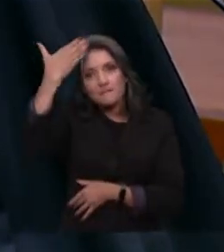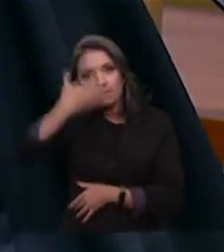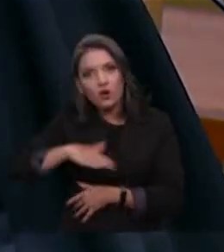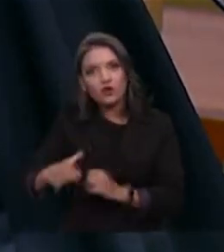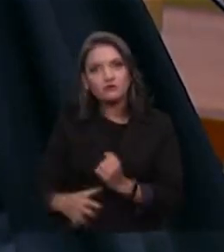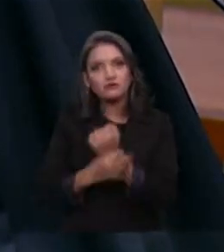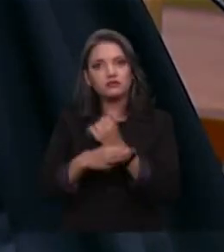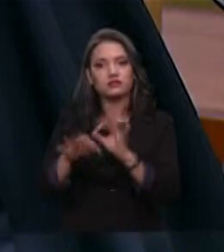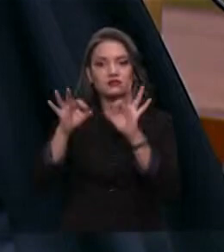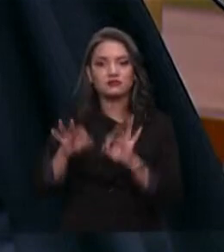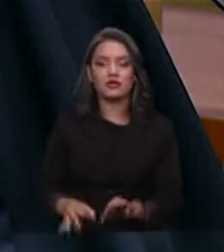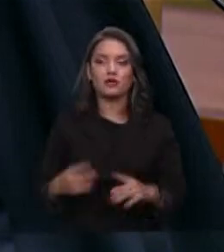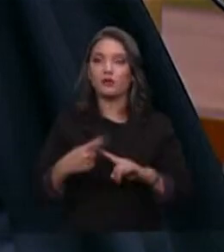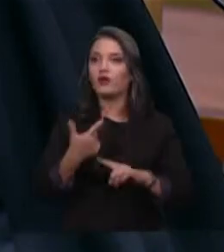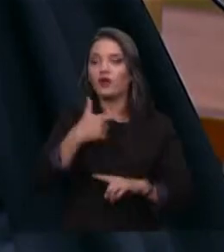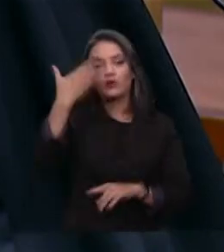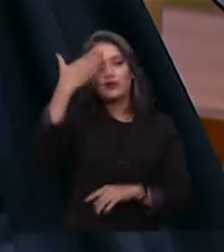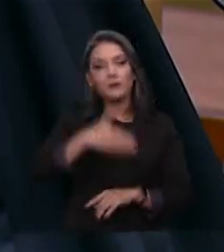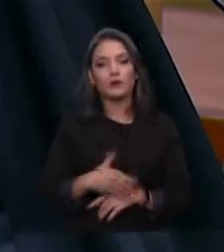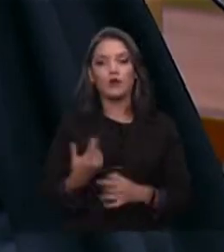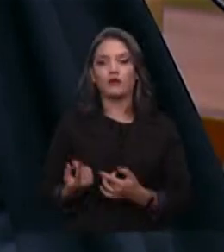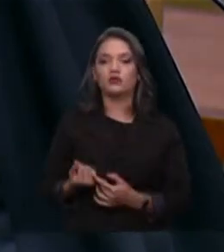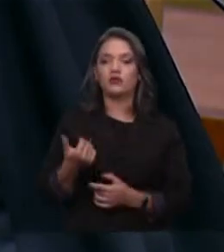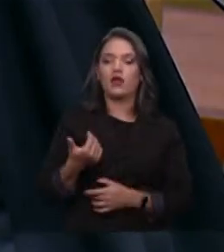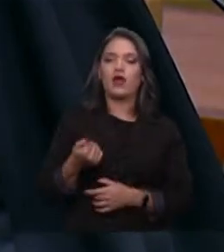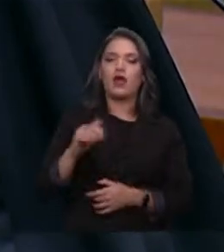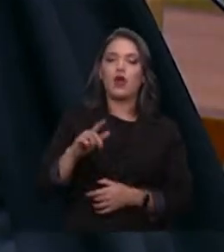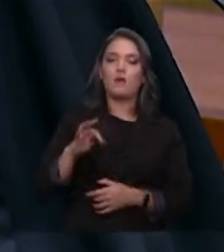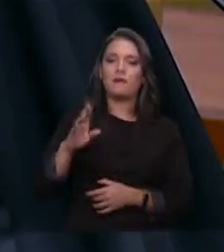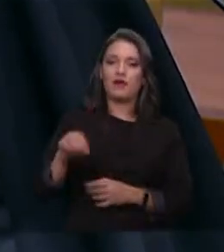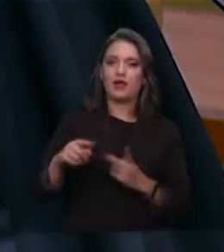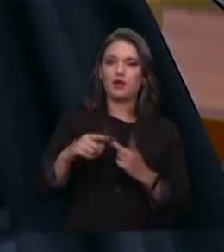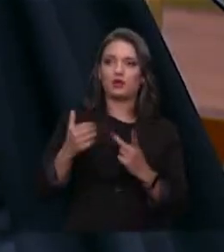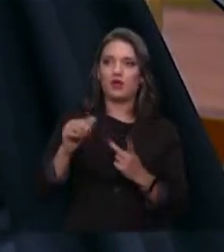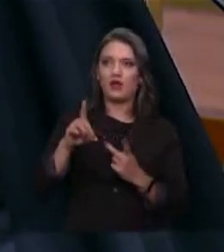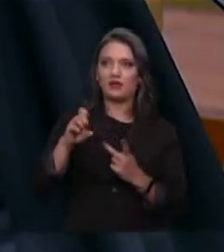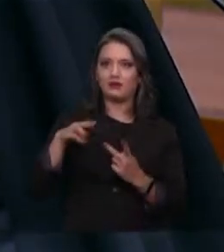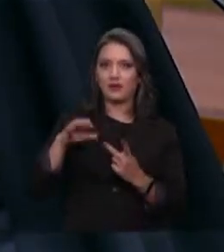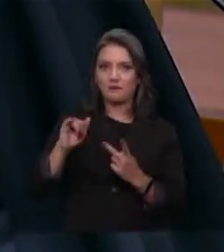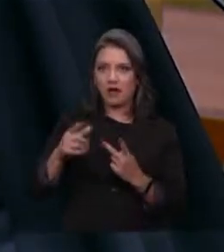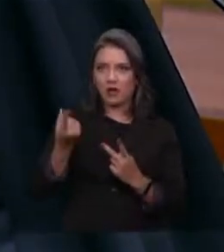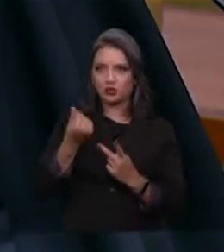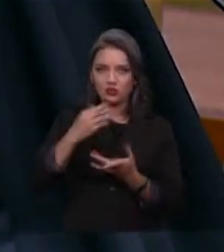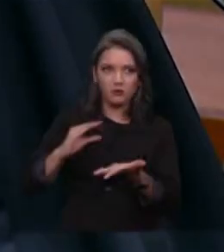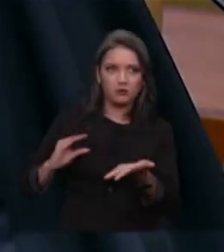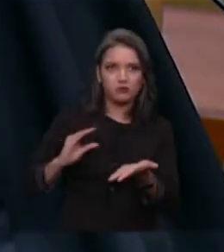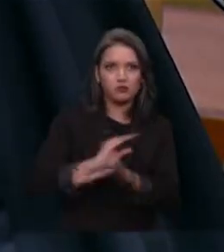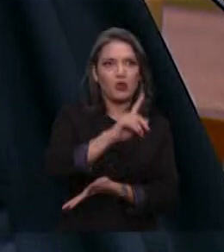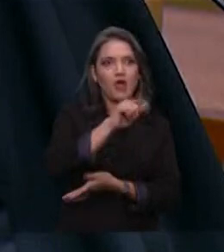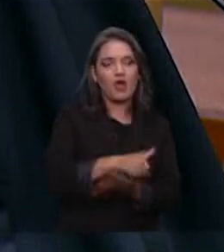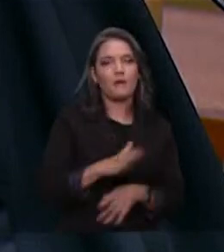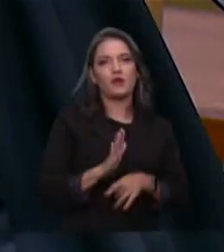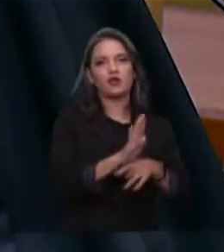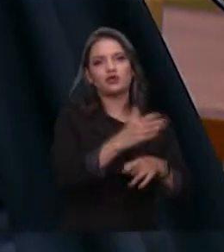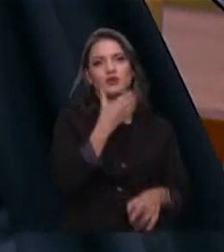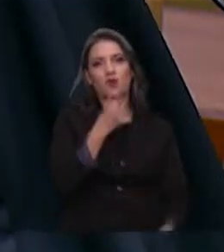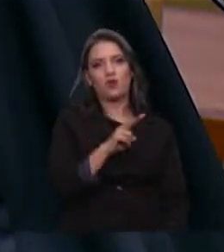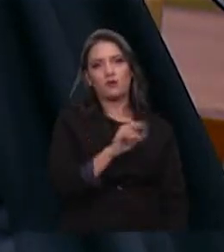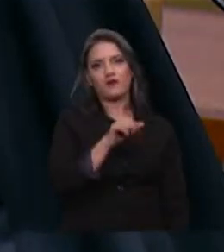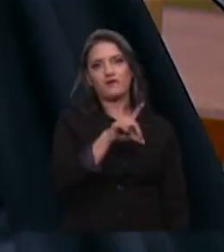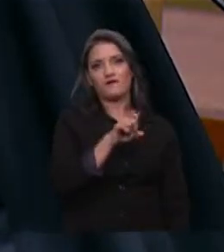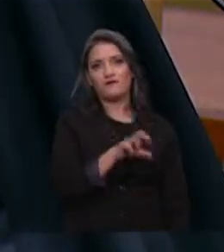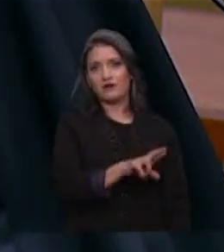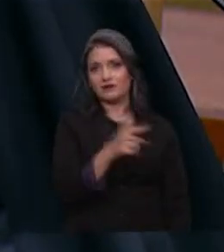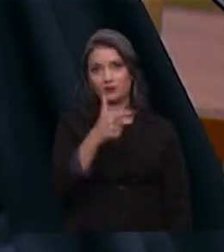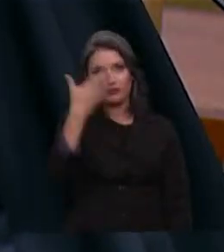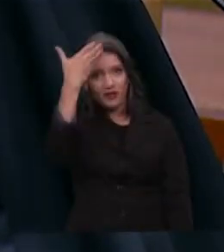não atesta que os recursos destinados por Alberto Youssef e Ademar Chagas da Cruz teriam por beneficiário direto o acusado Wander Luiz de Souza Loubert,